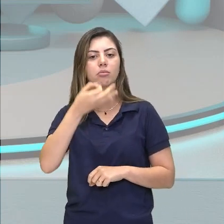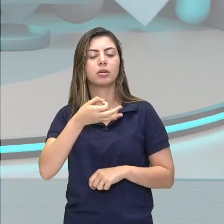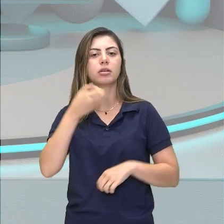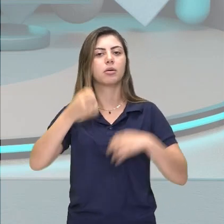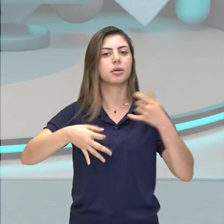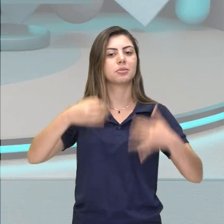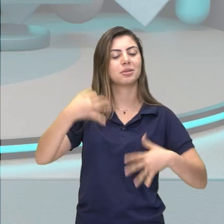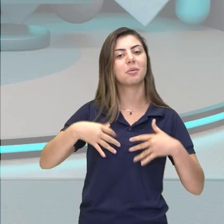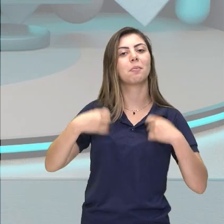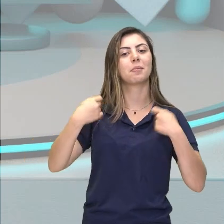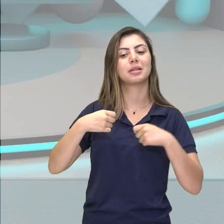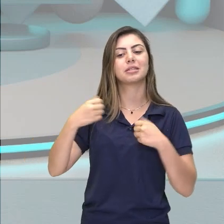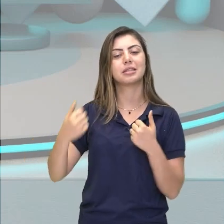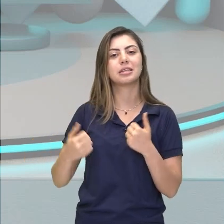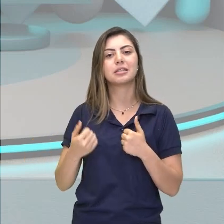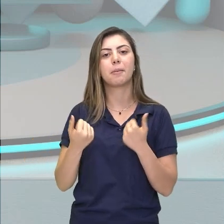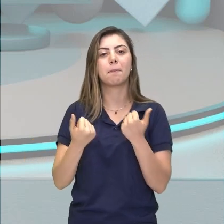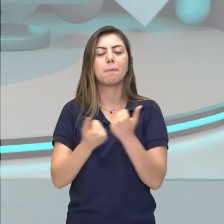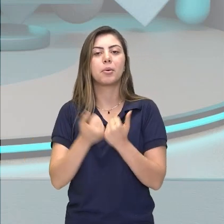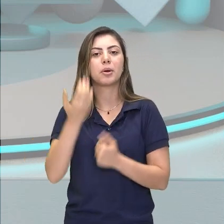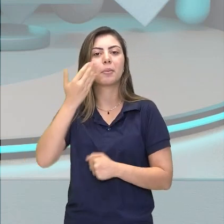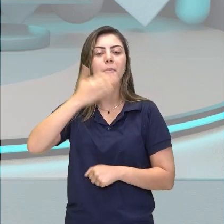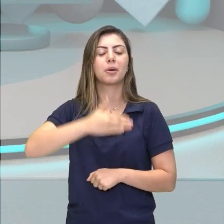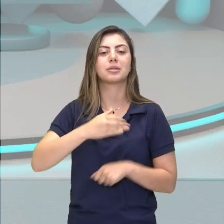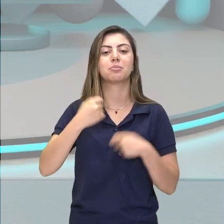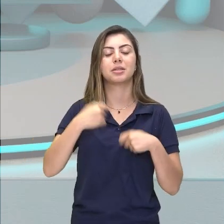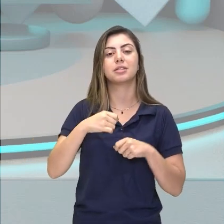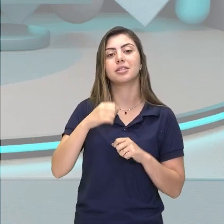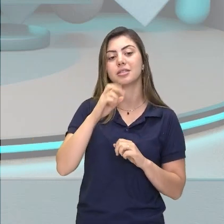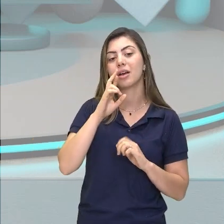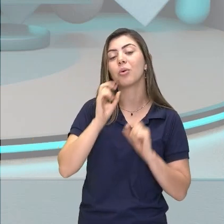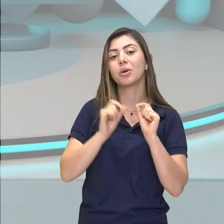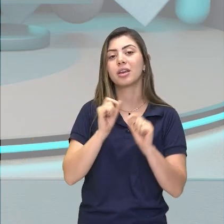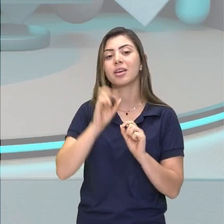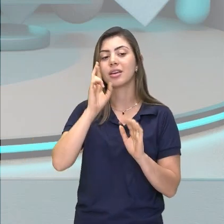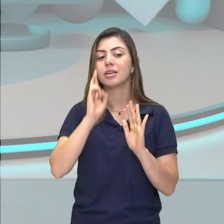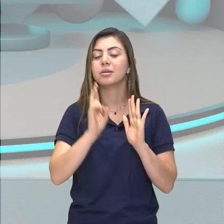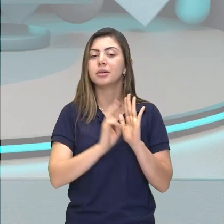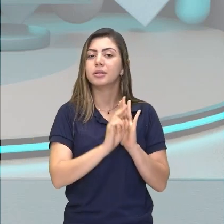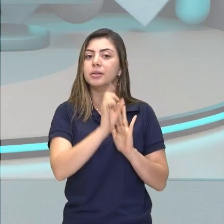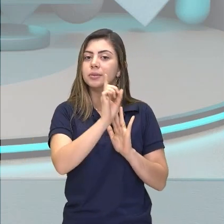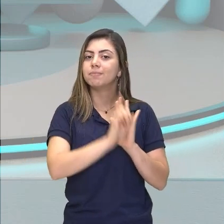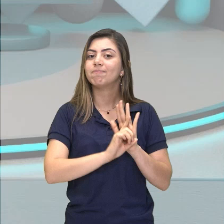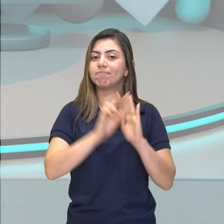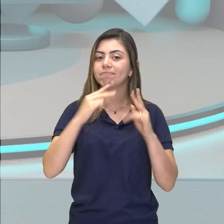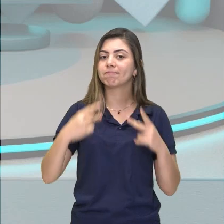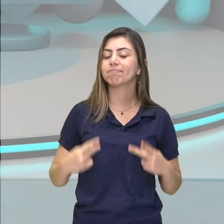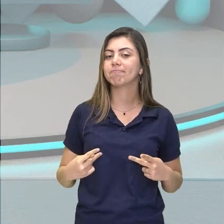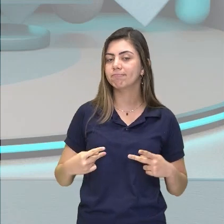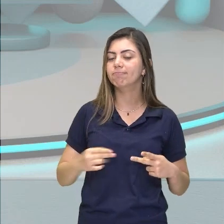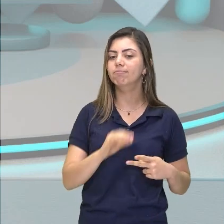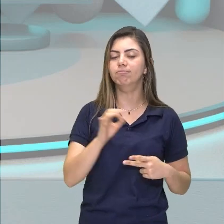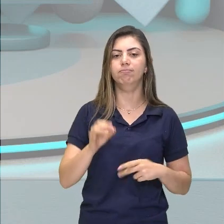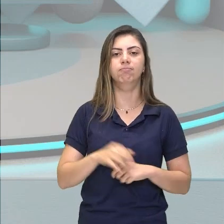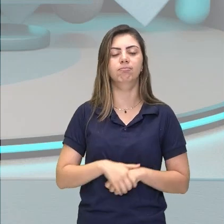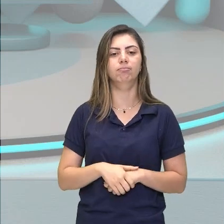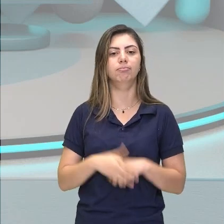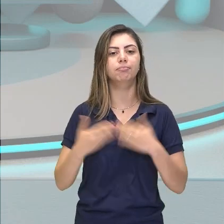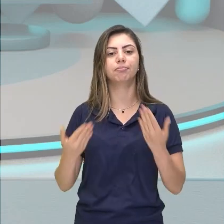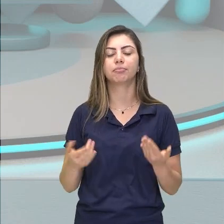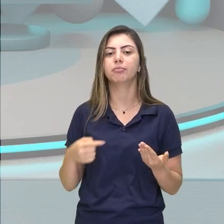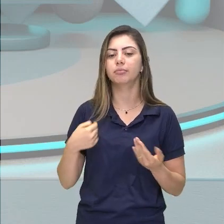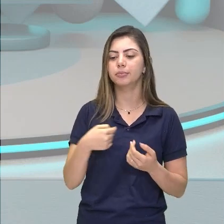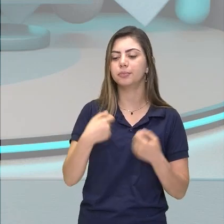precisam respeitar os direitos humanos. Não é porque eu penso dessa forma que eu tenho que expor da forma que eu acho. Inclusive, eu preciso